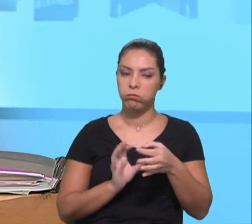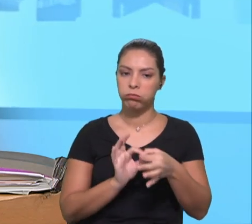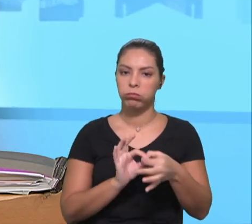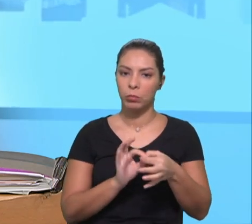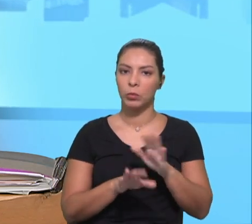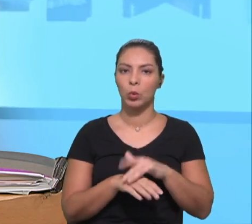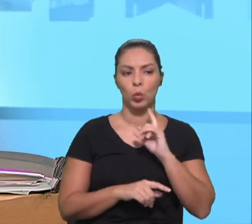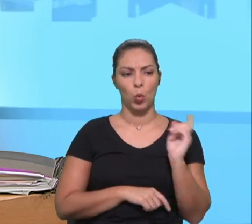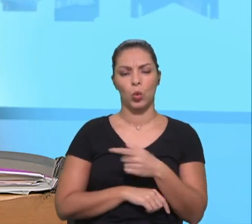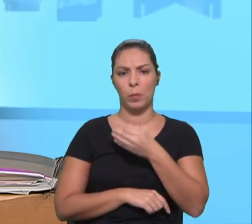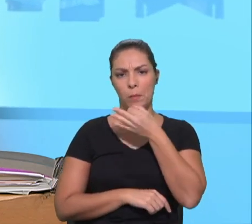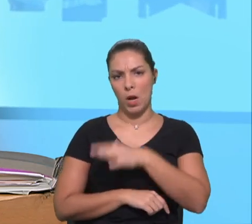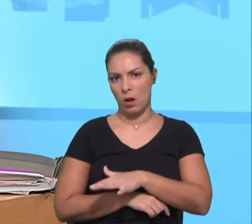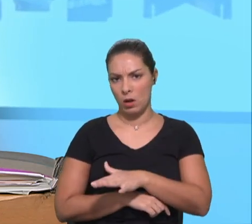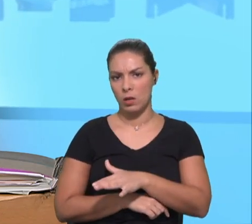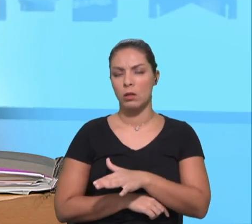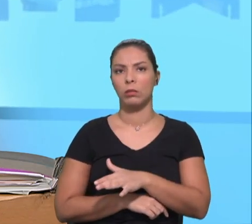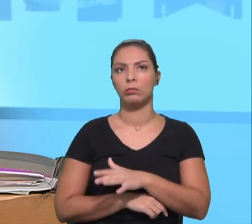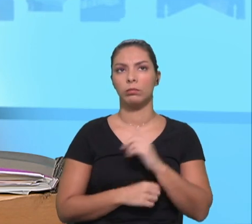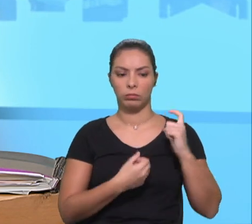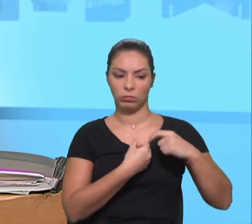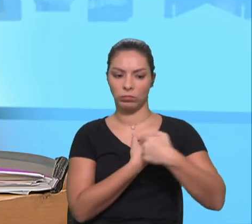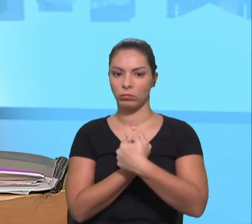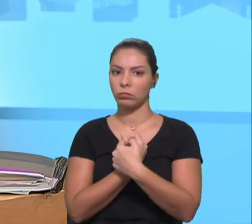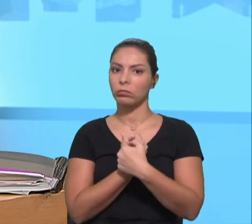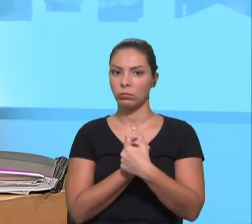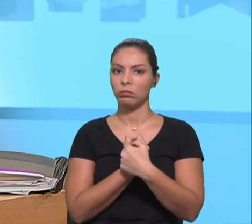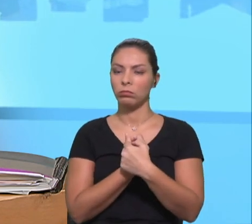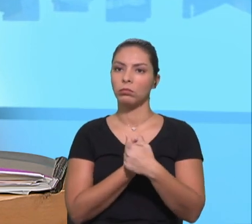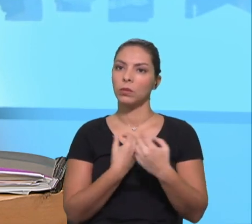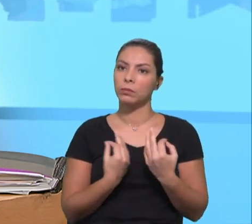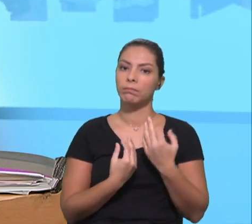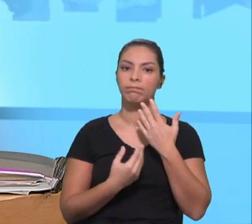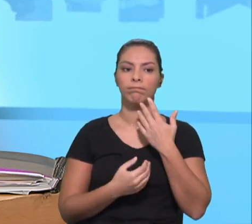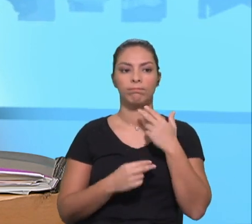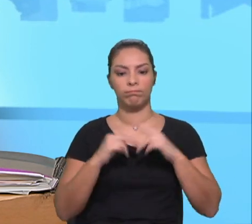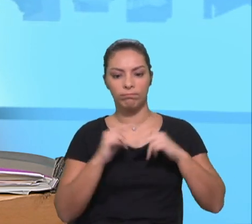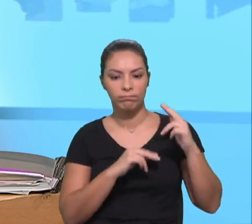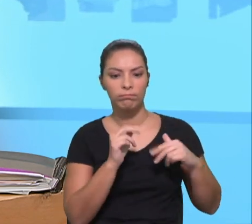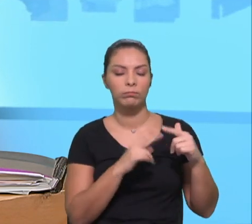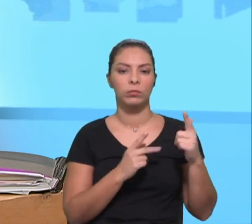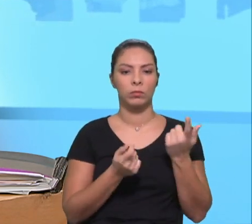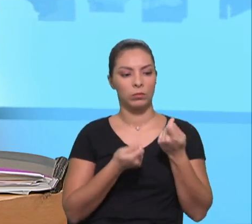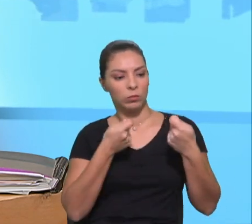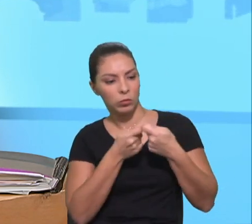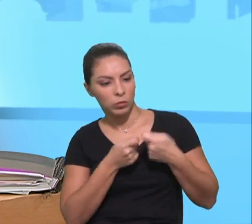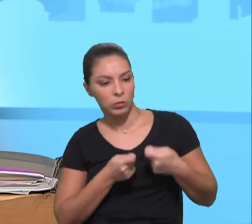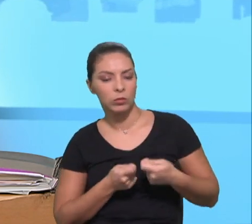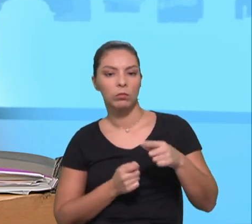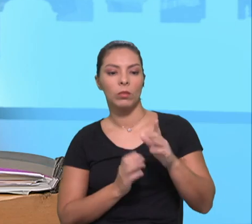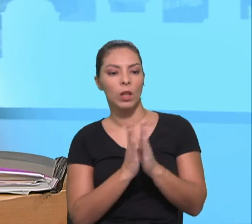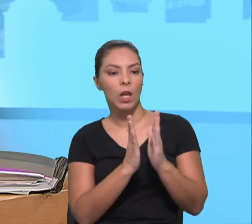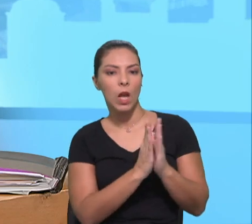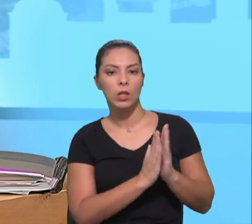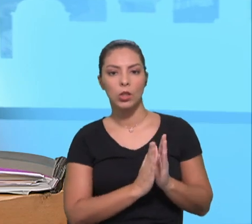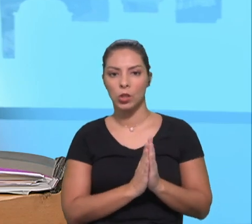pudermos dizer desta forma, que estão envolvidos na construção, na adequação de igrejas